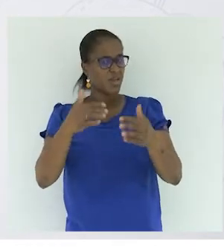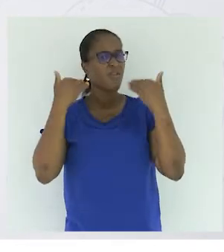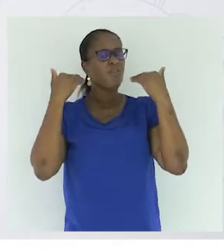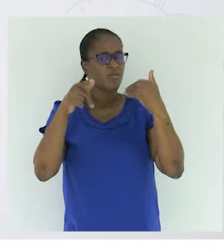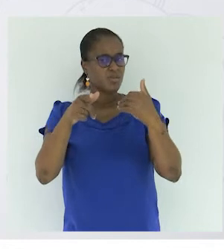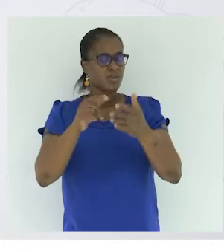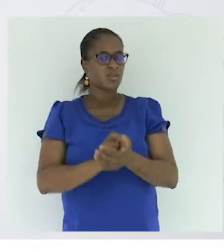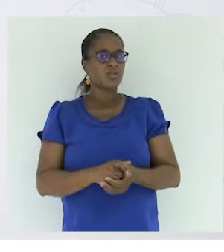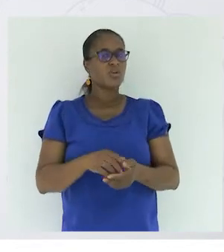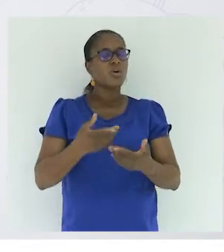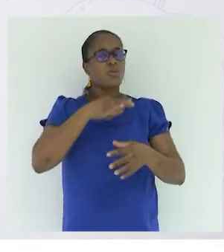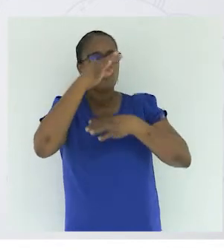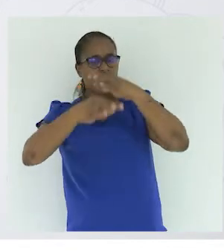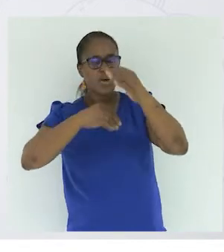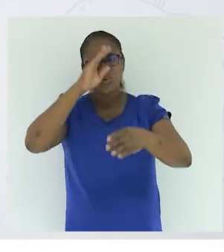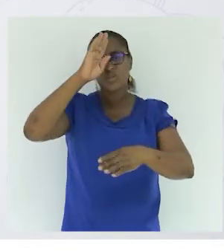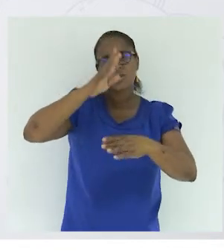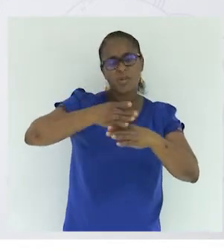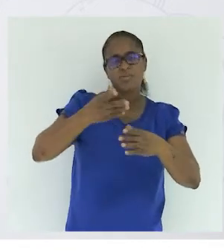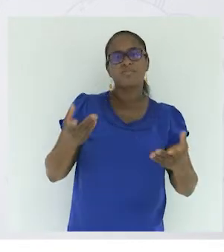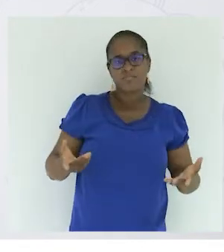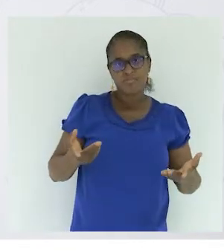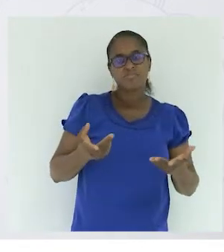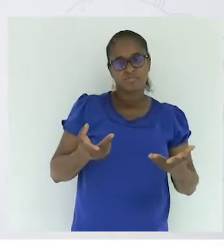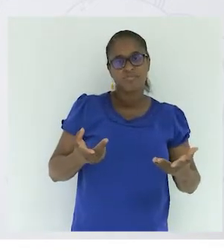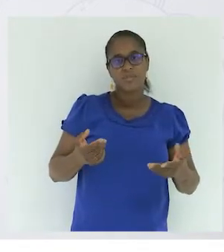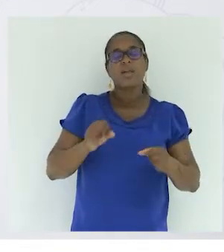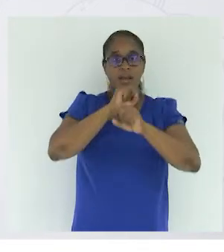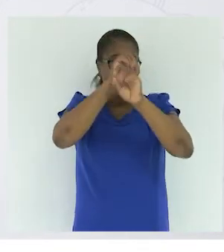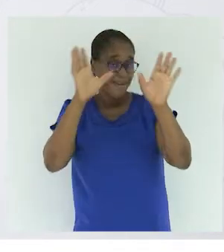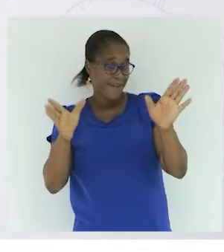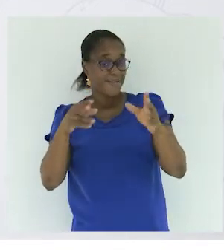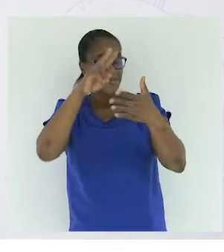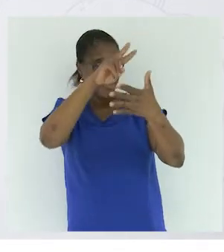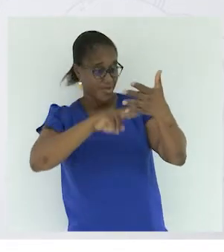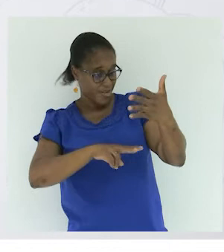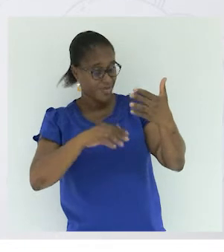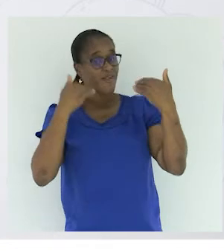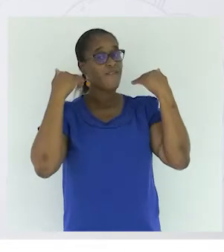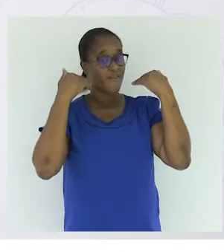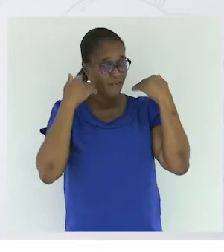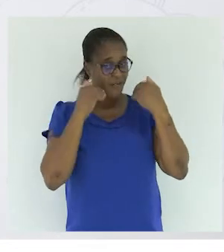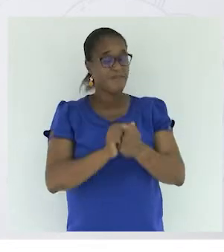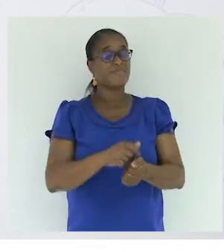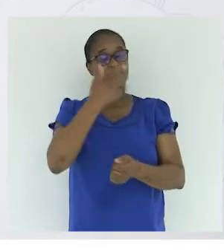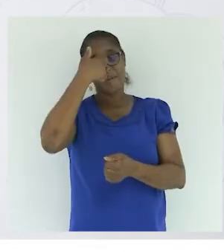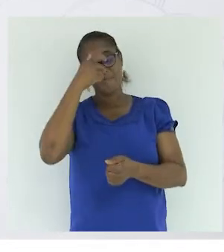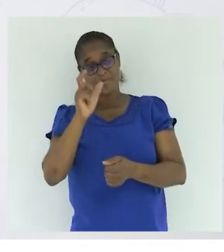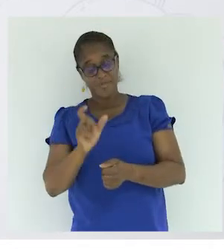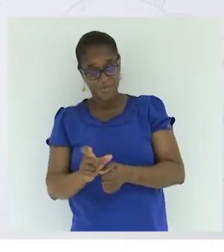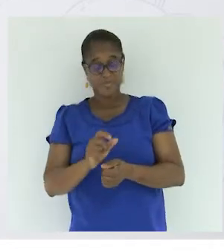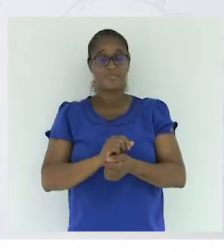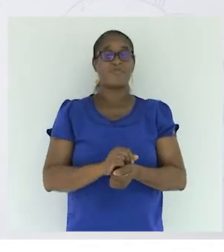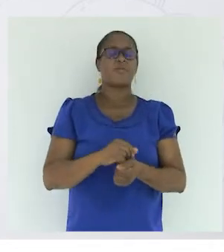Ou relatar um acontecimento ocorrido? É claro que o texto informa ao leitor sobre